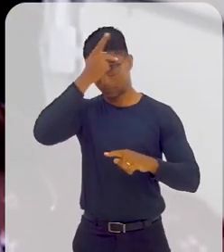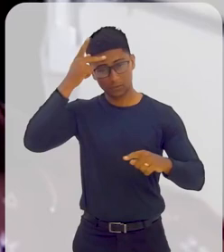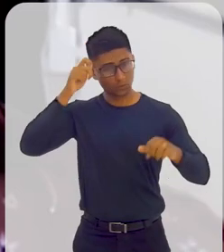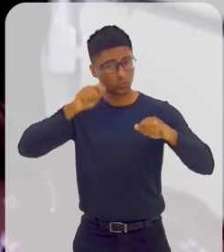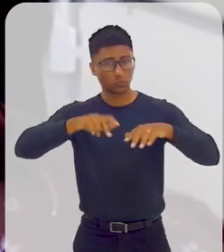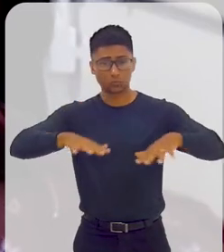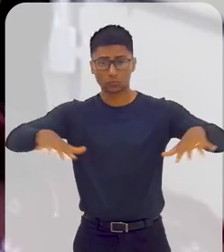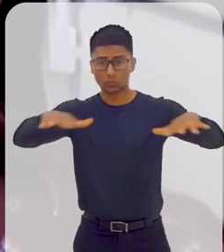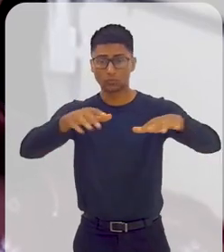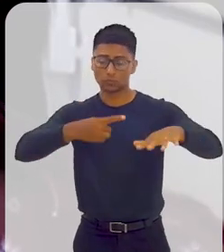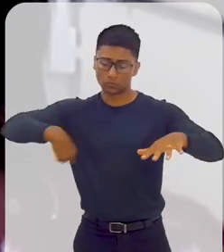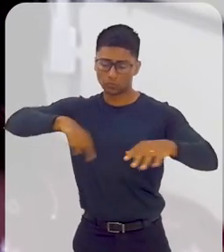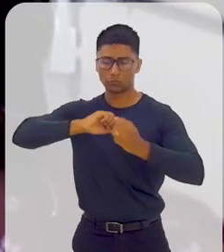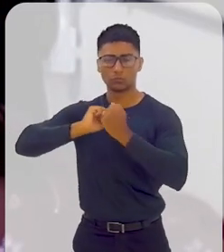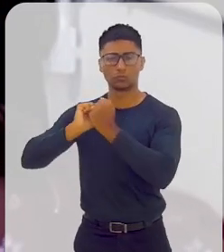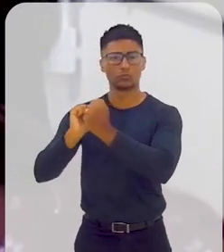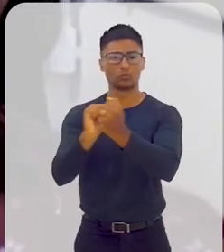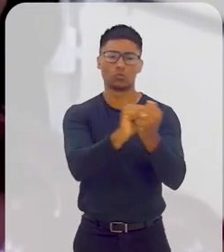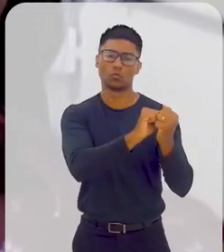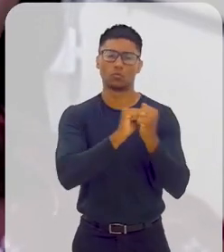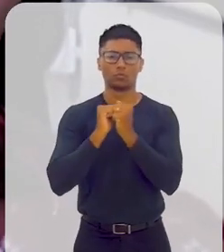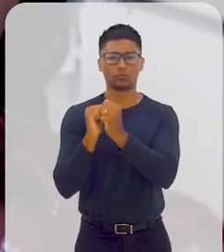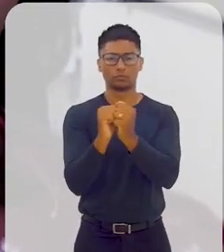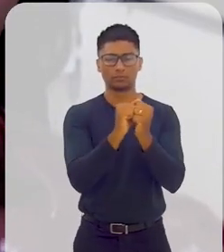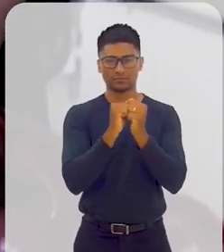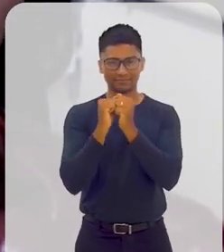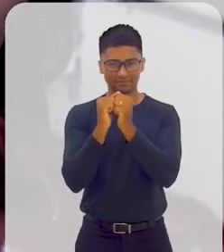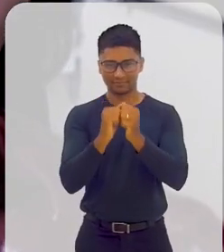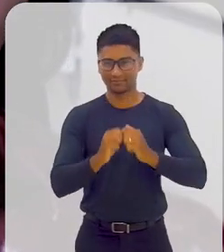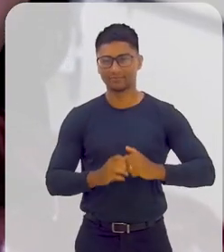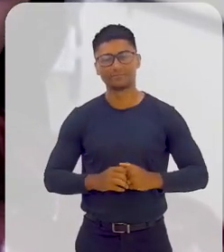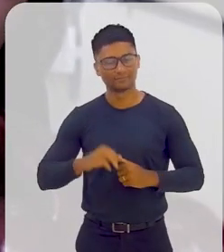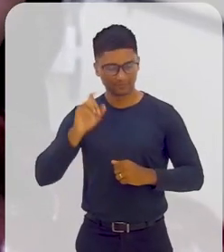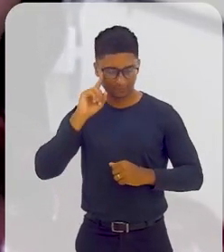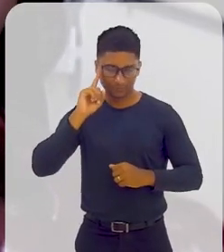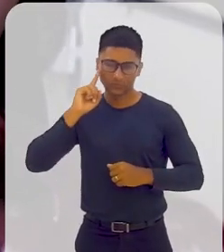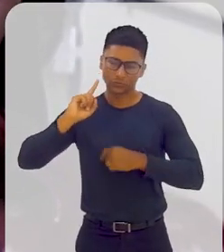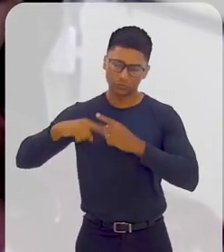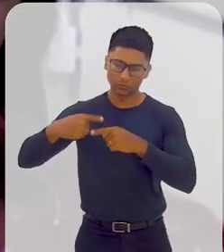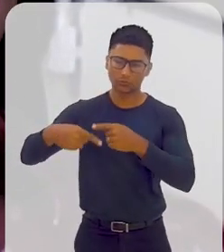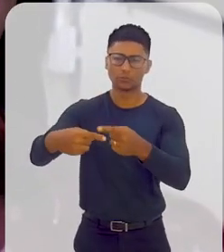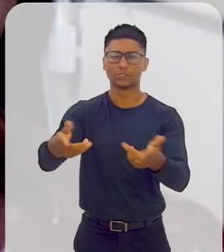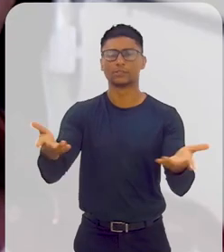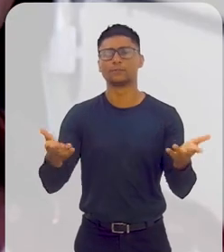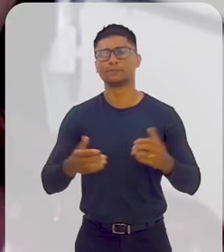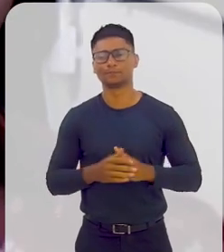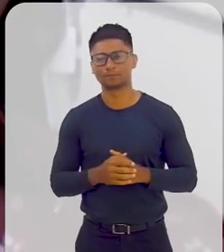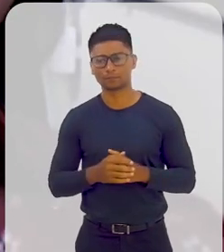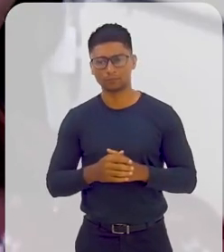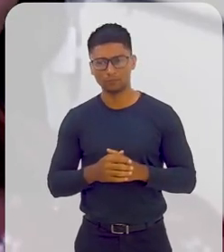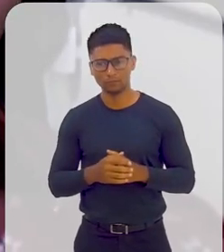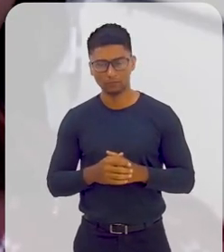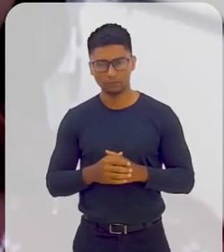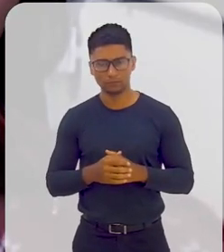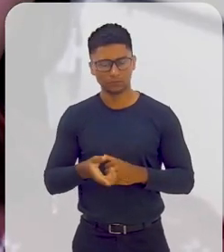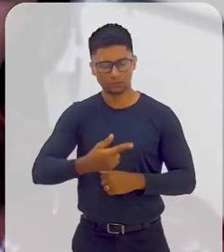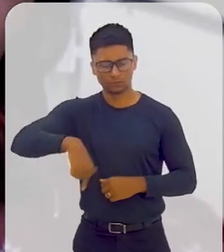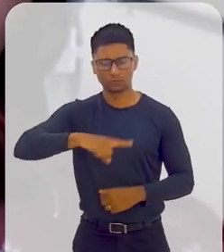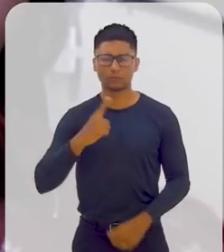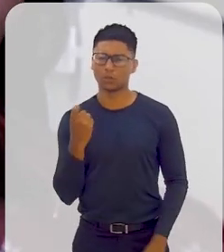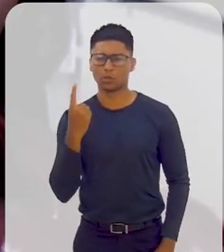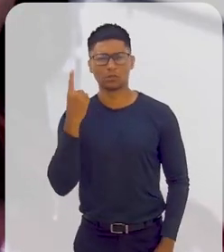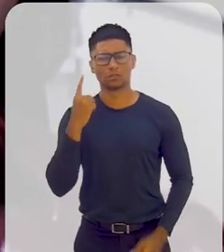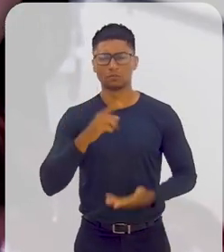pessoas, nós estamos juntos com as pessoas no seu dia a dia. Esse é o diferencial. Então, nós não fazemos